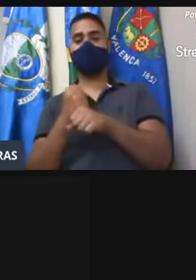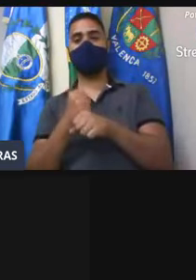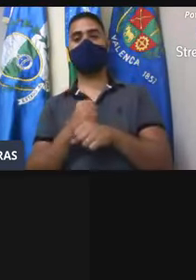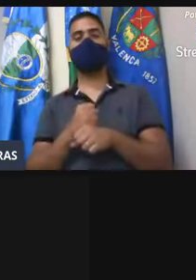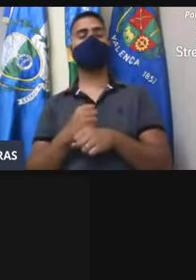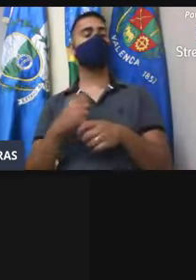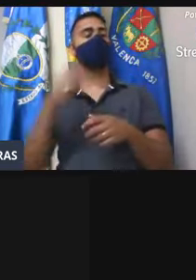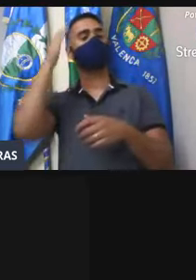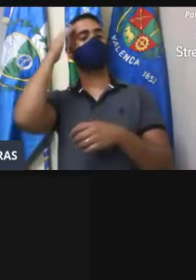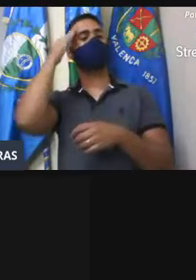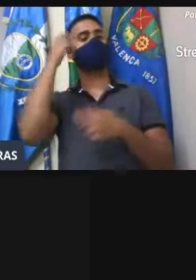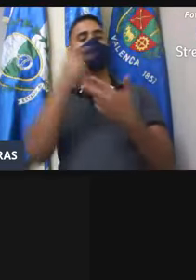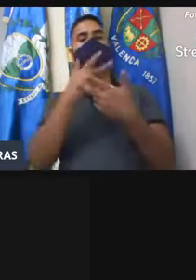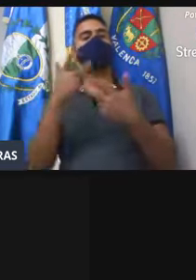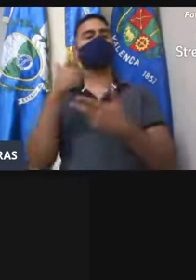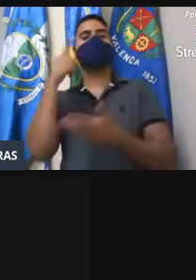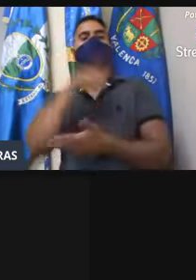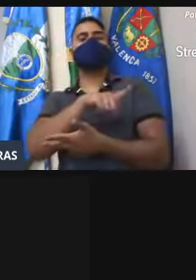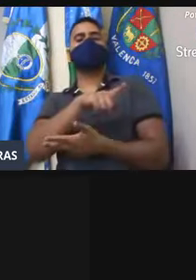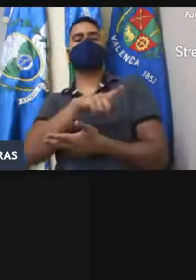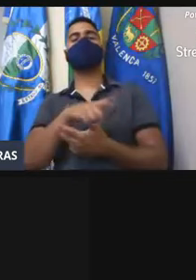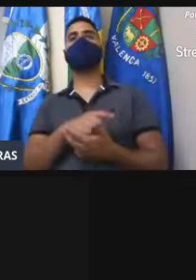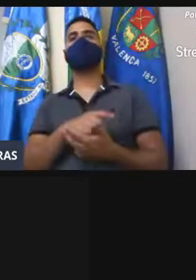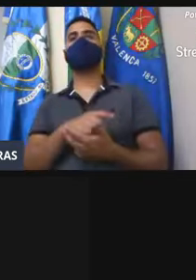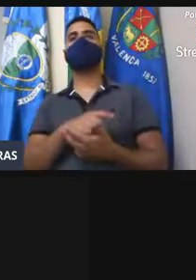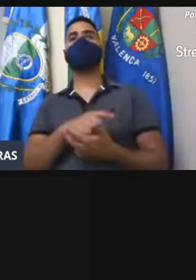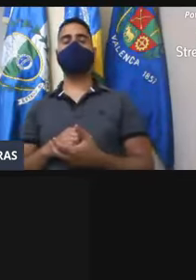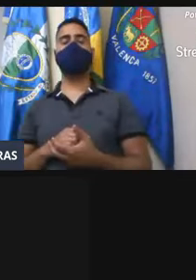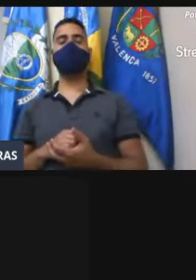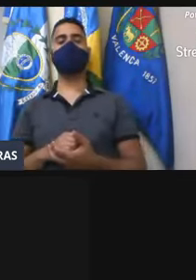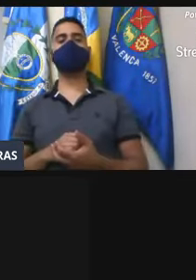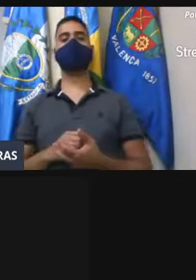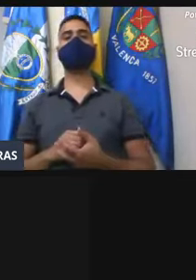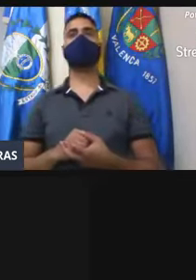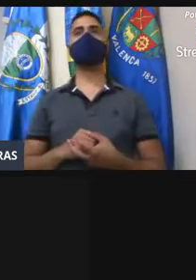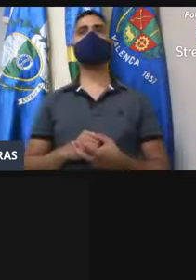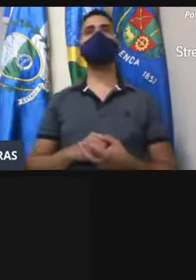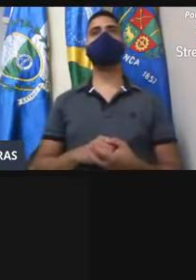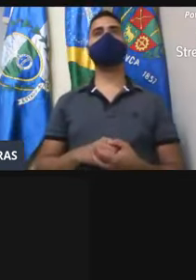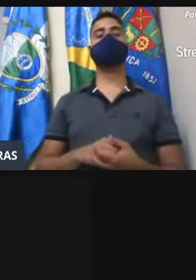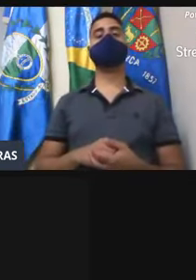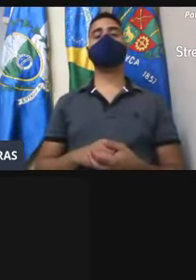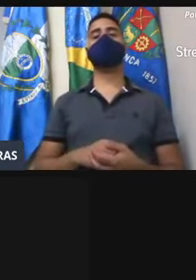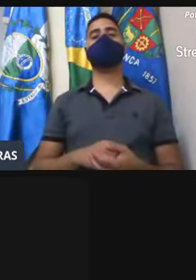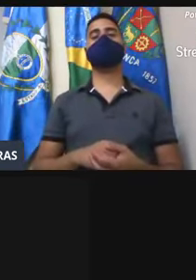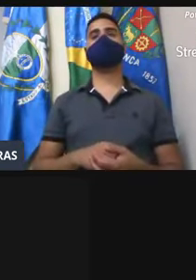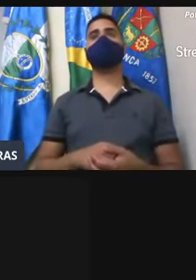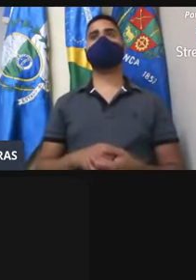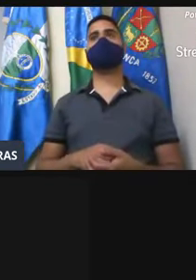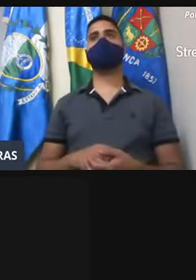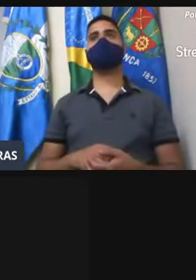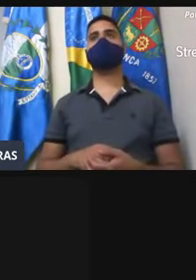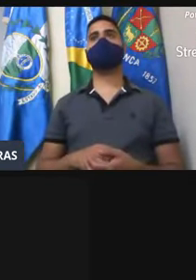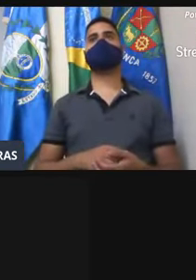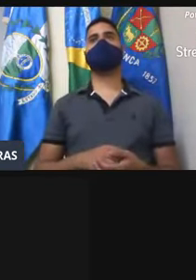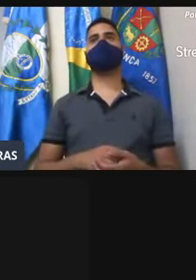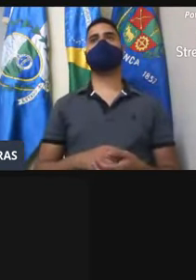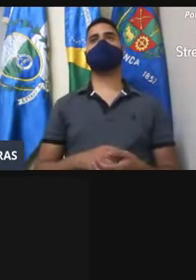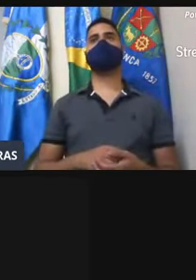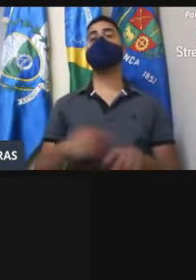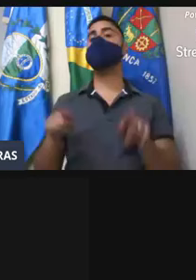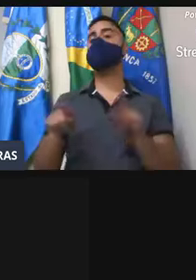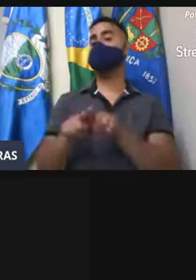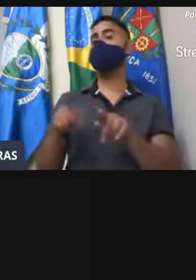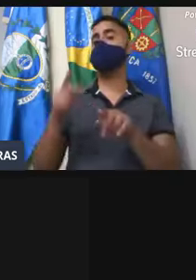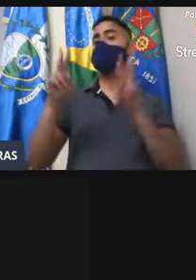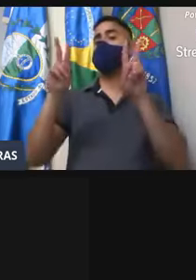coisas não acontecem. Né? Então, graças a Deus que estão acontecendo. Eu vou nessa vertente do transporte público